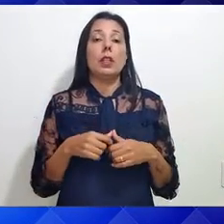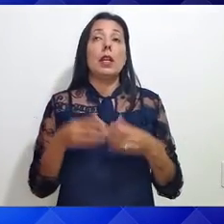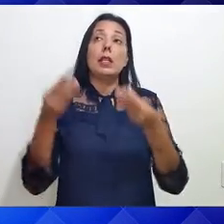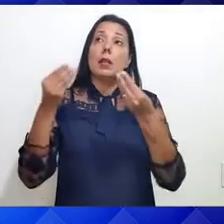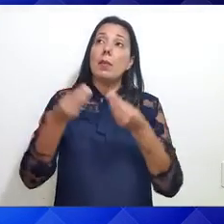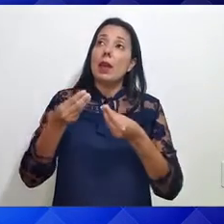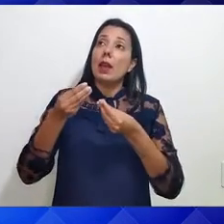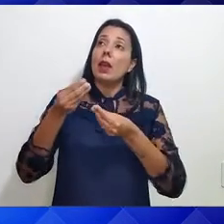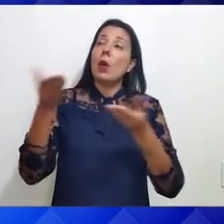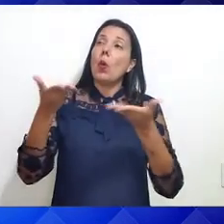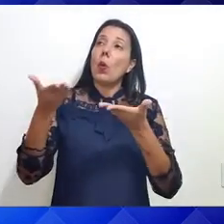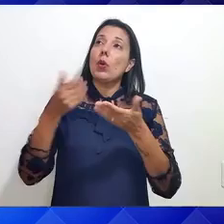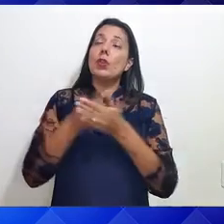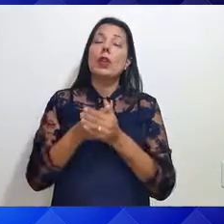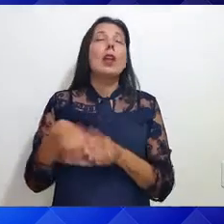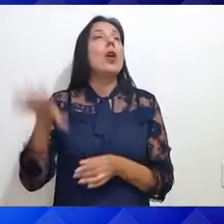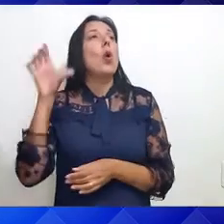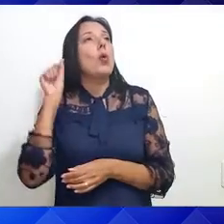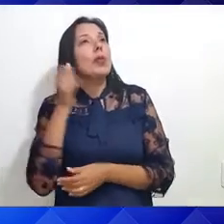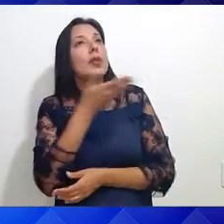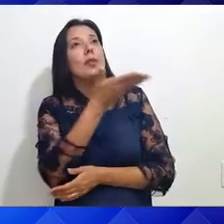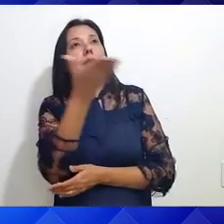nos acompanhando nesse debate.